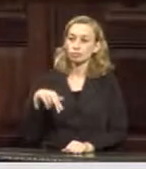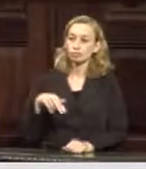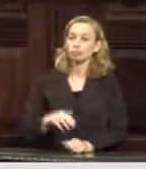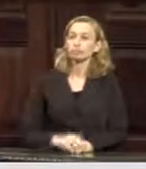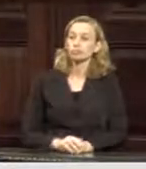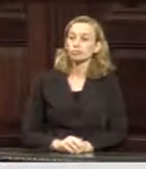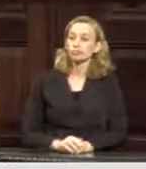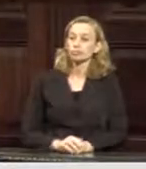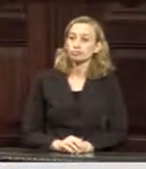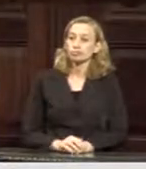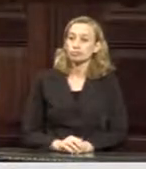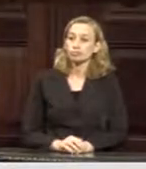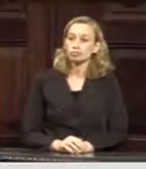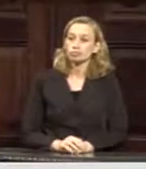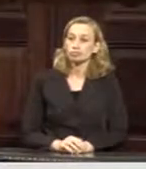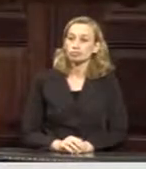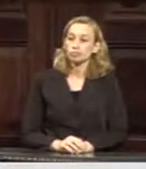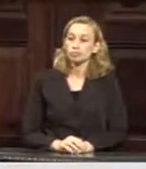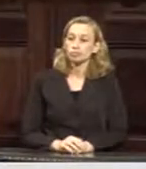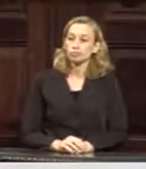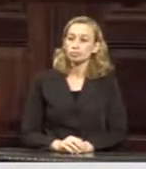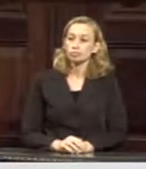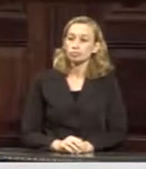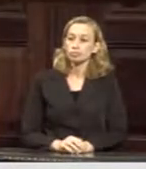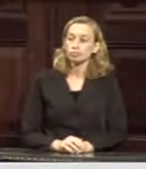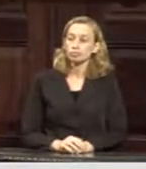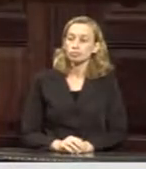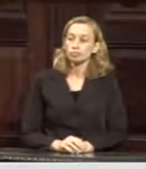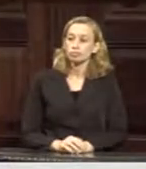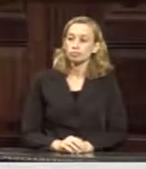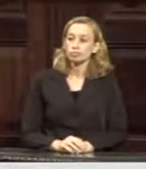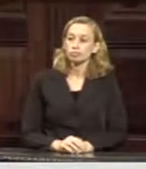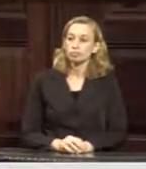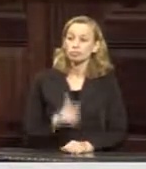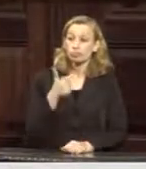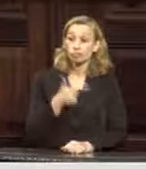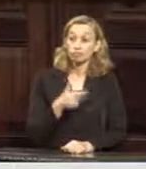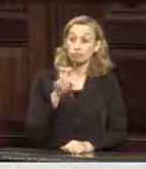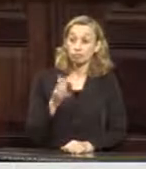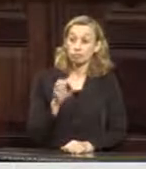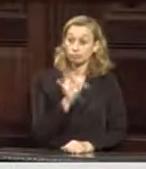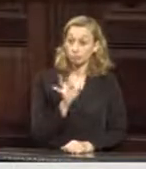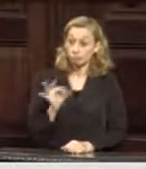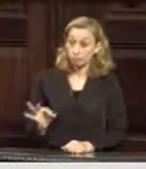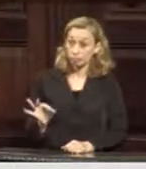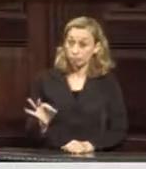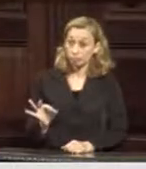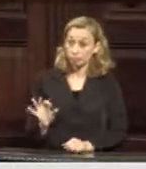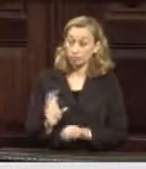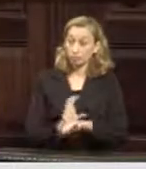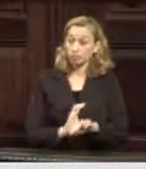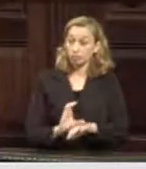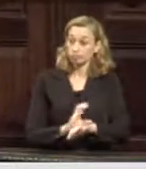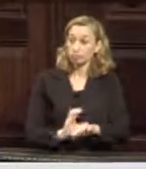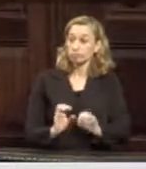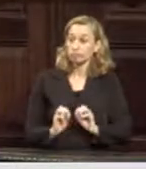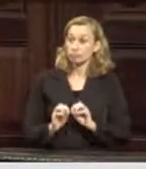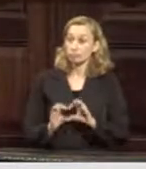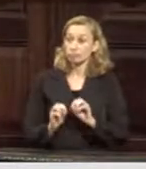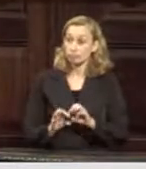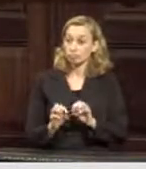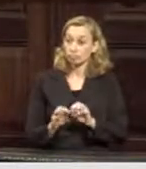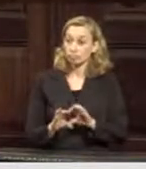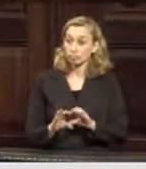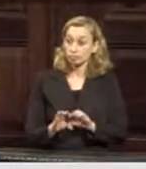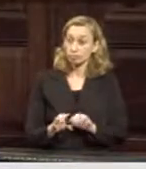comissão, o fato de que os 25% constitucionais da educação,